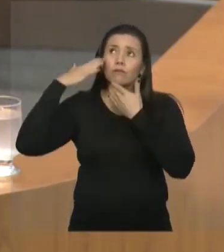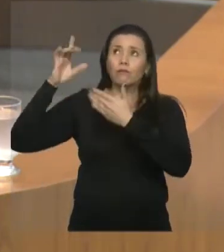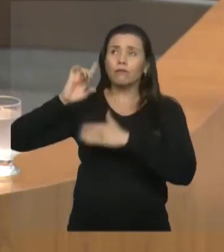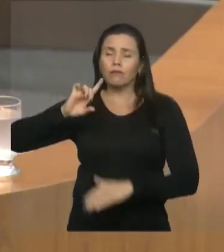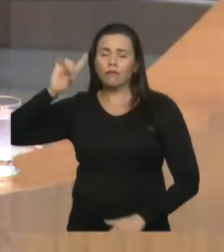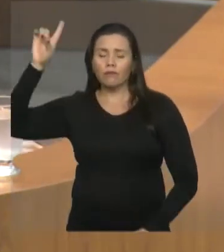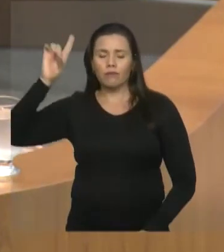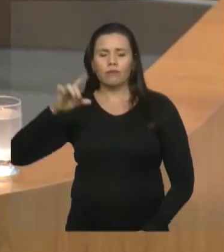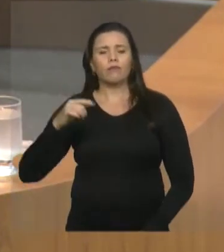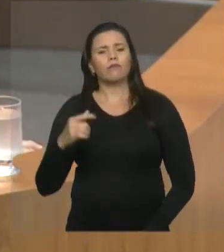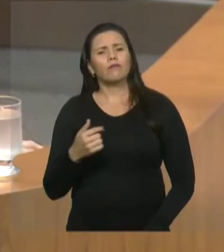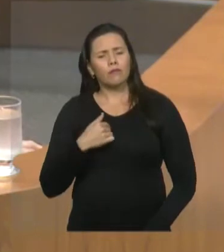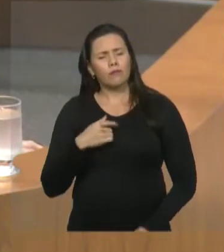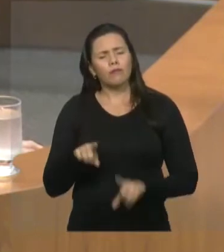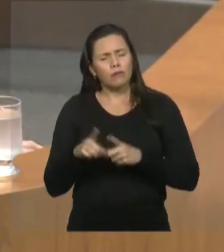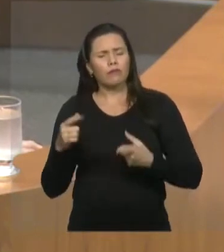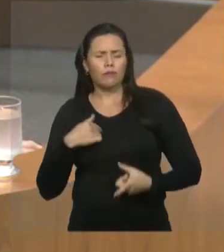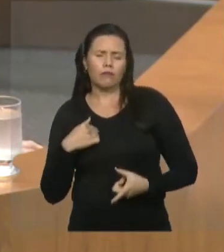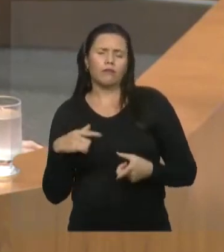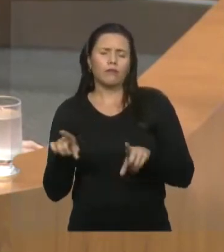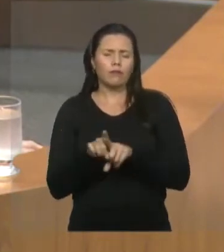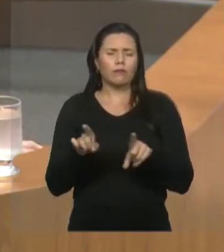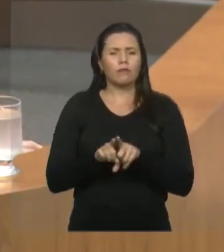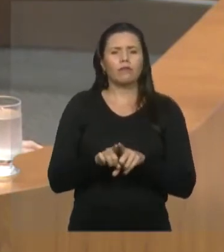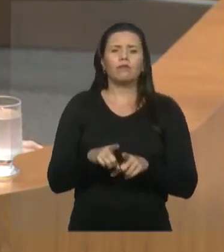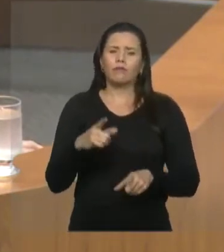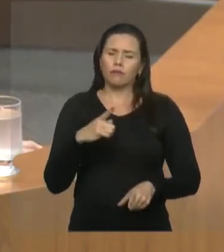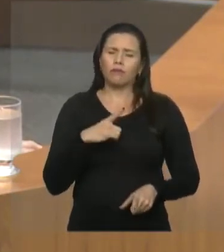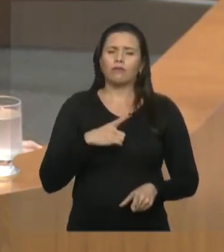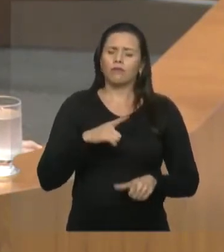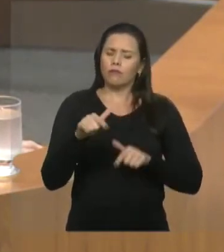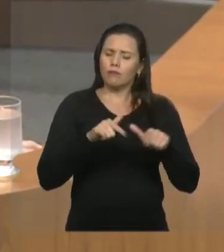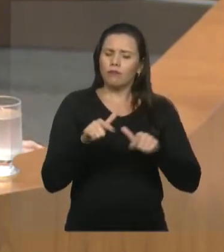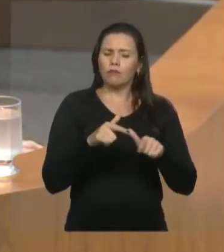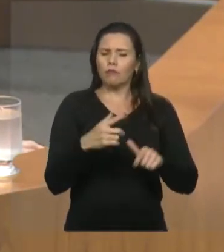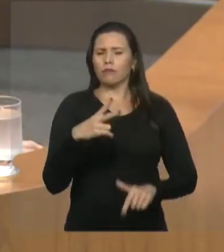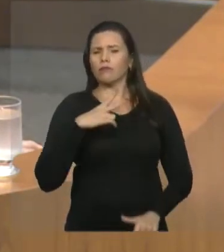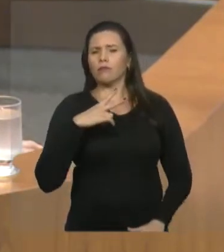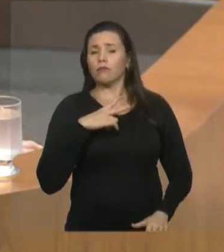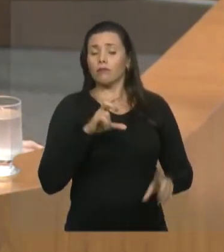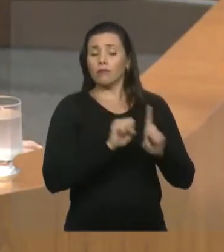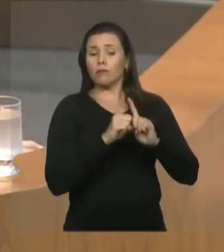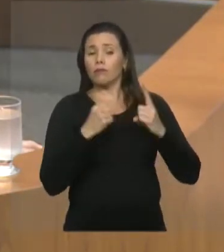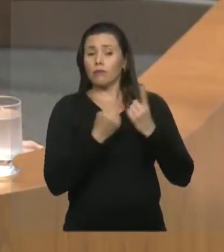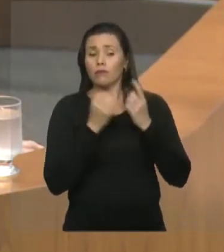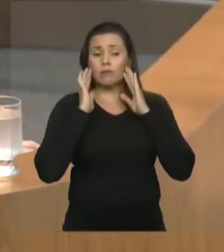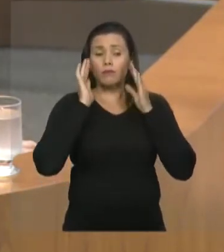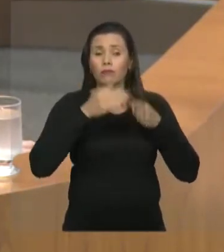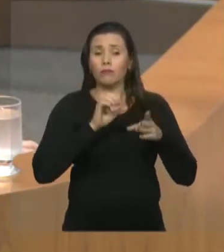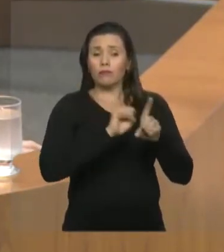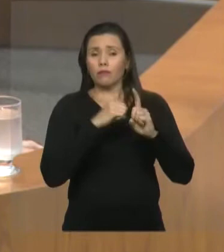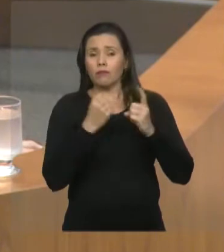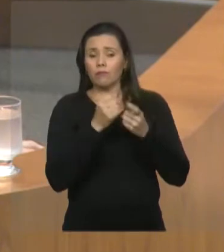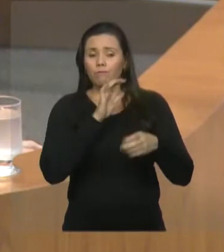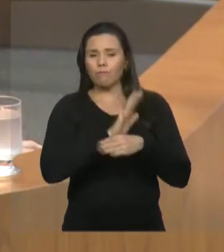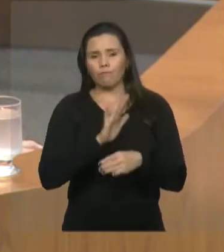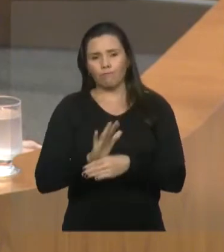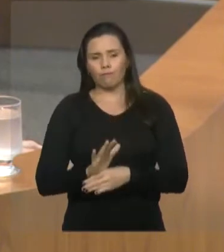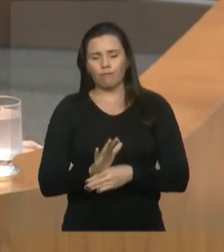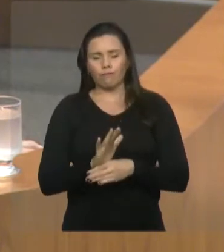trabalho social, que é o cuidando de vidas. E o cuidando de vidas, o maior objetivo